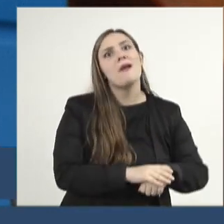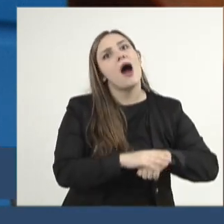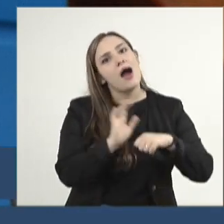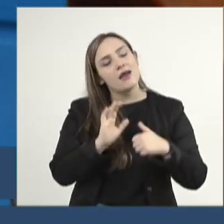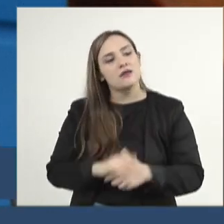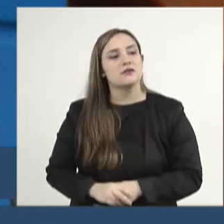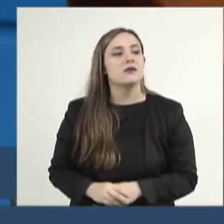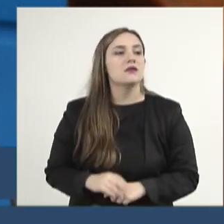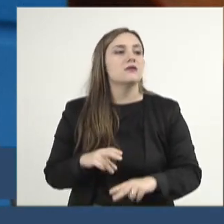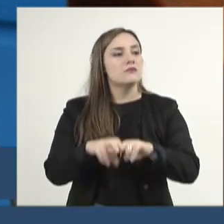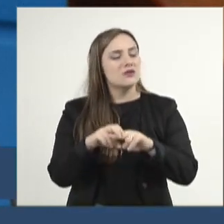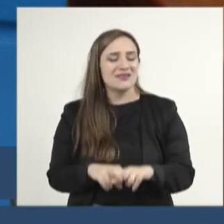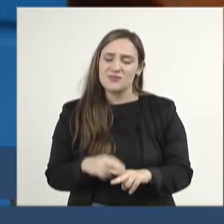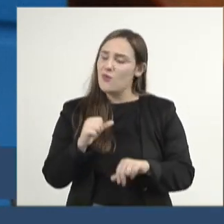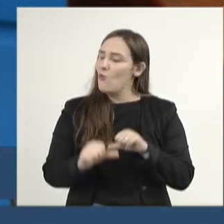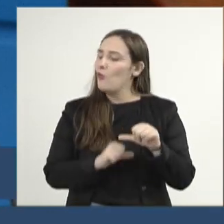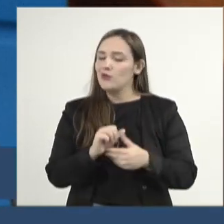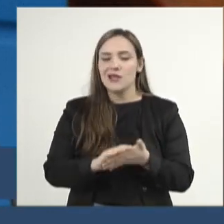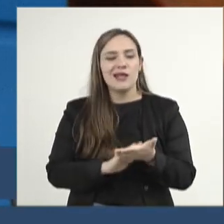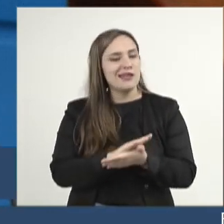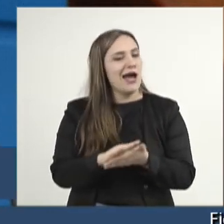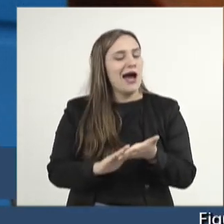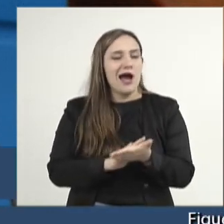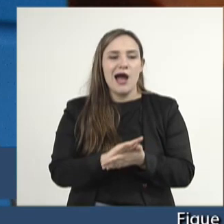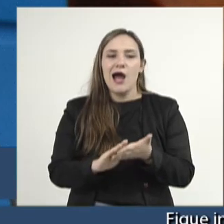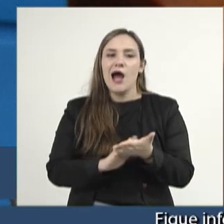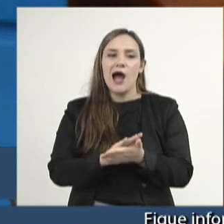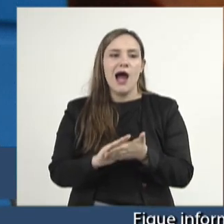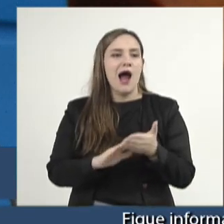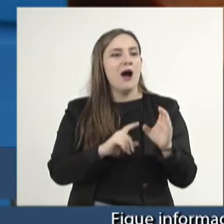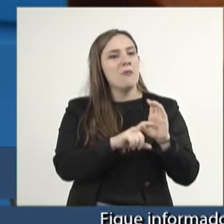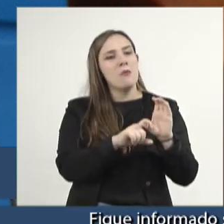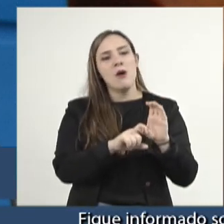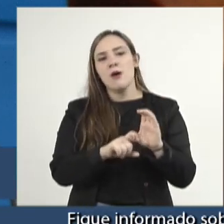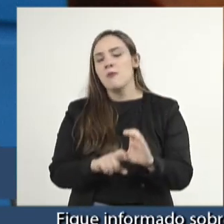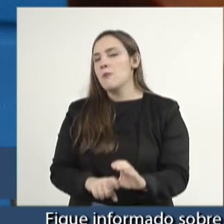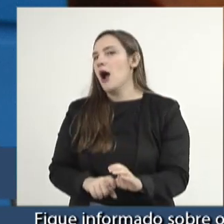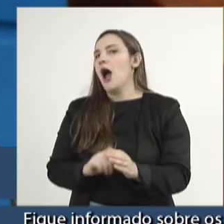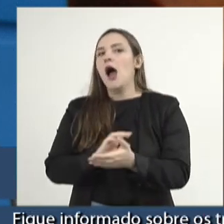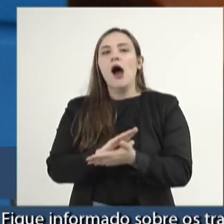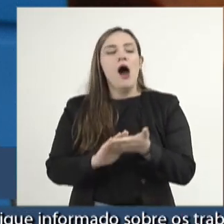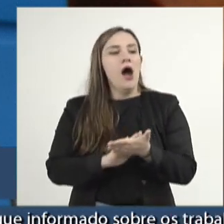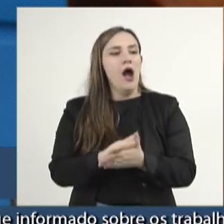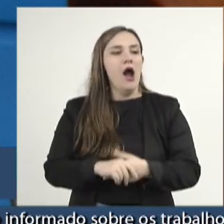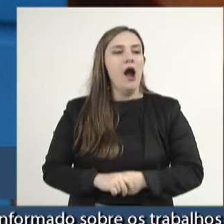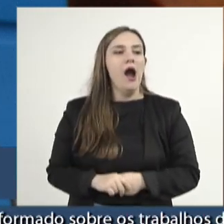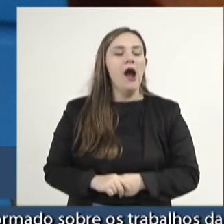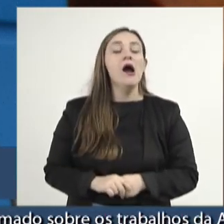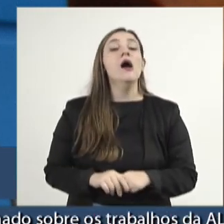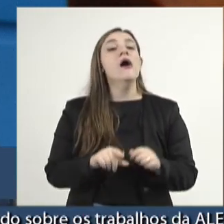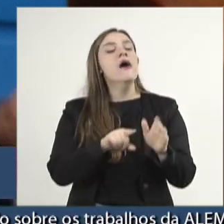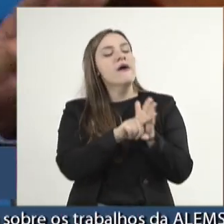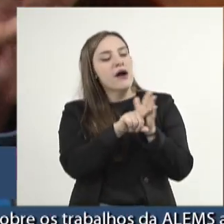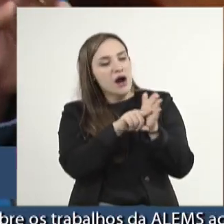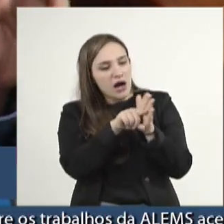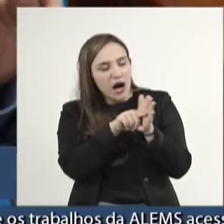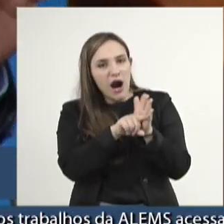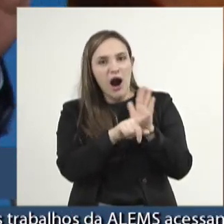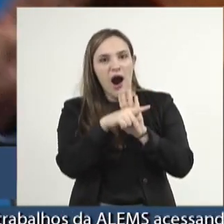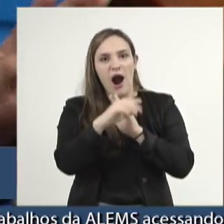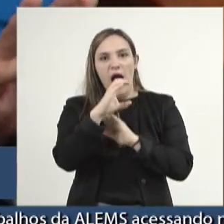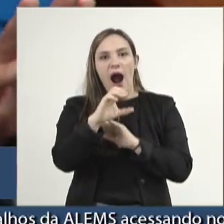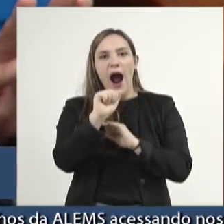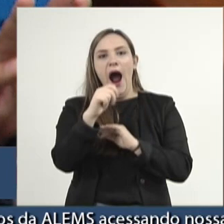2.370 bilhões, em nada vai alterar o nosso quadro de endividamento. Os dados da CAPAG, eles